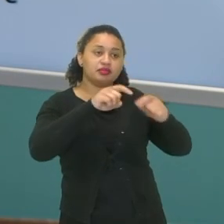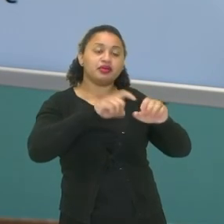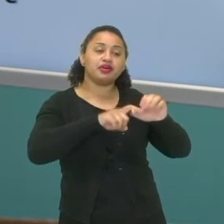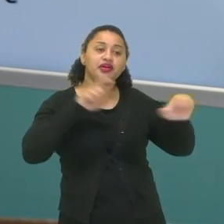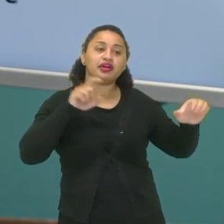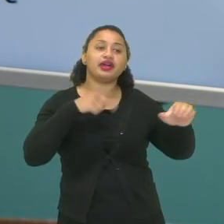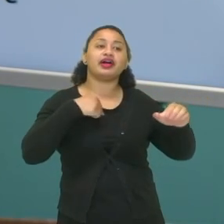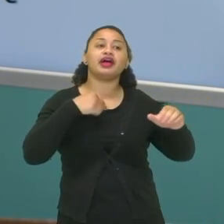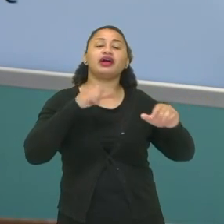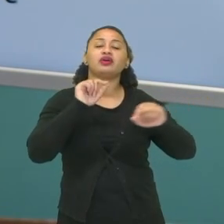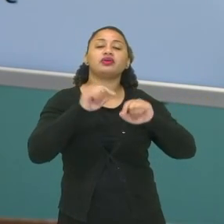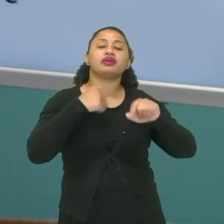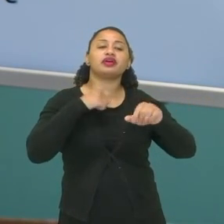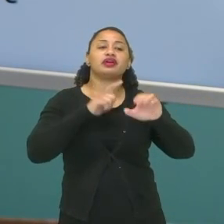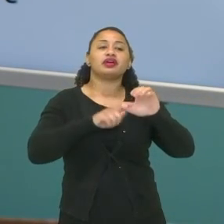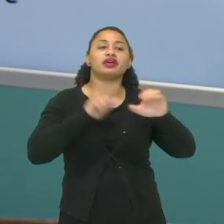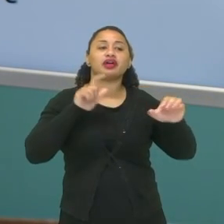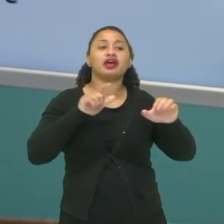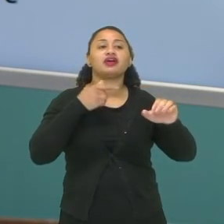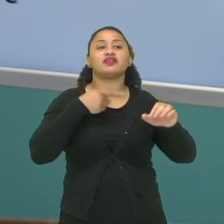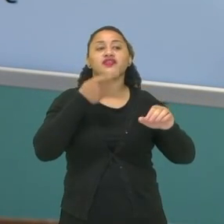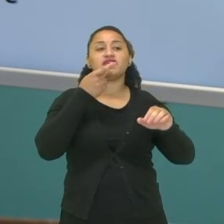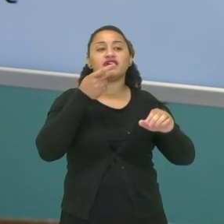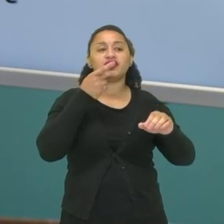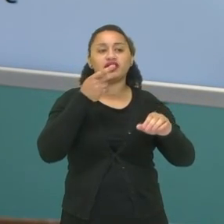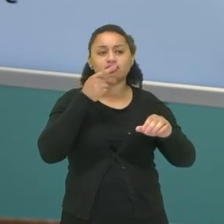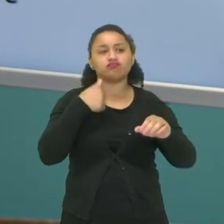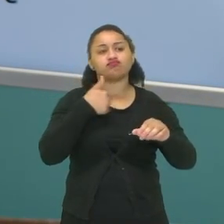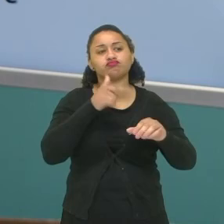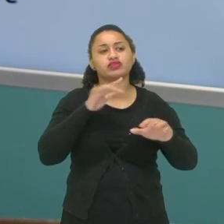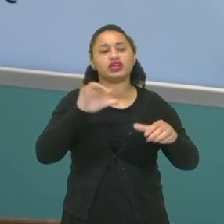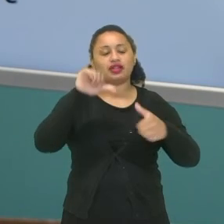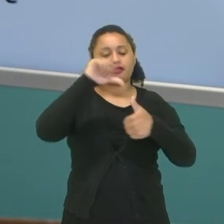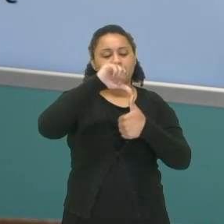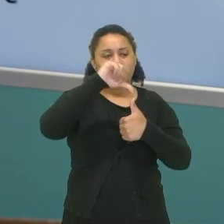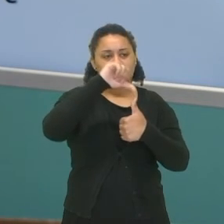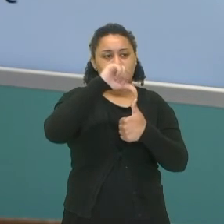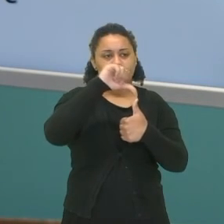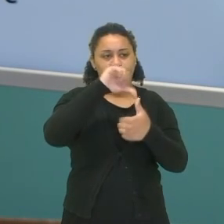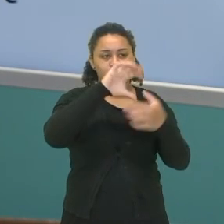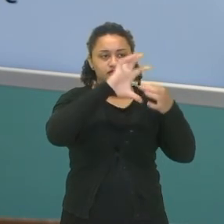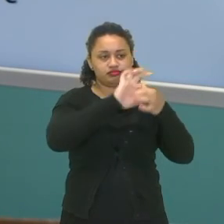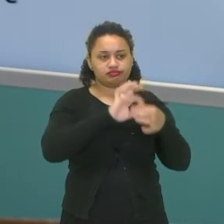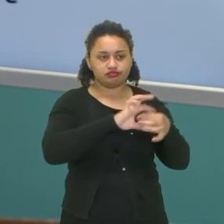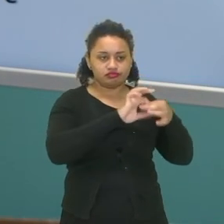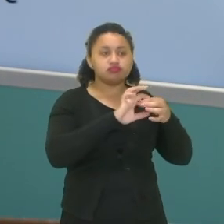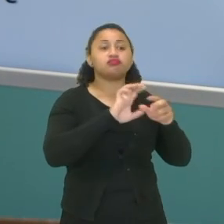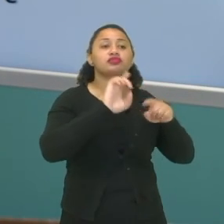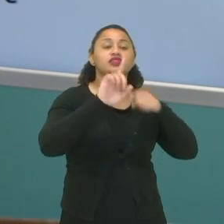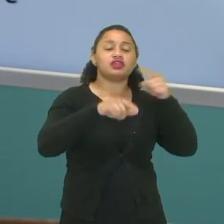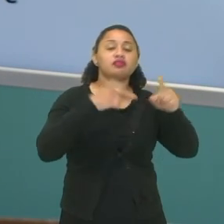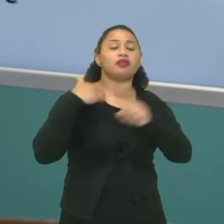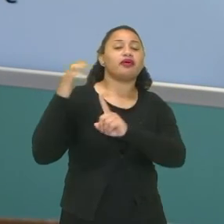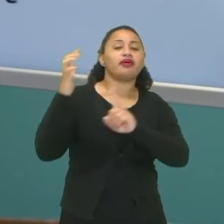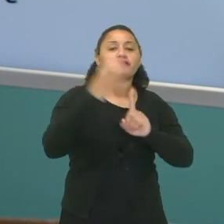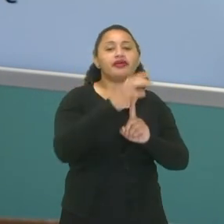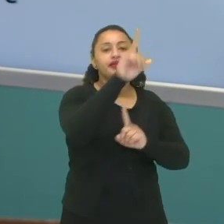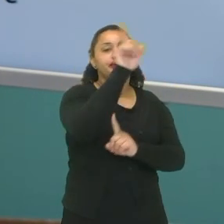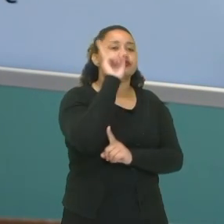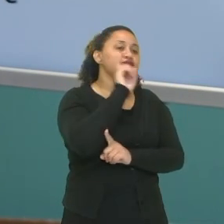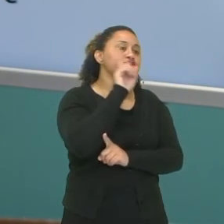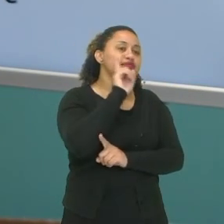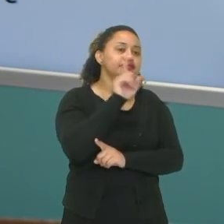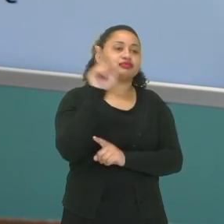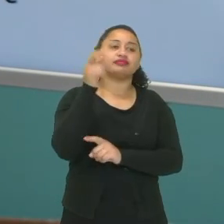o nome de Províncias Unidas da América Central. Posteriormente, né, sob forte pressão inglesa e norte-americana,